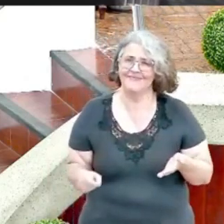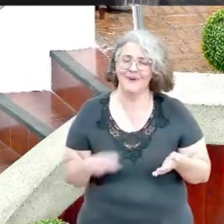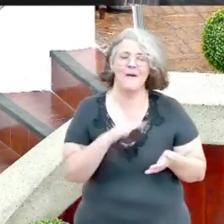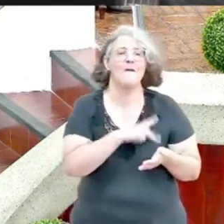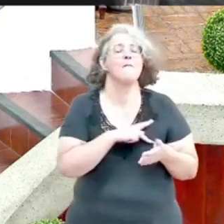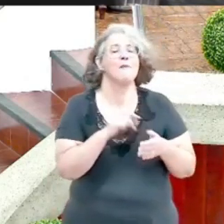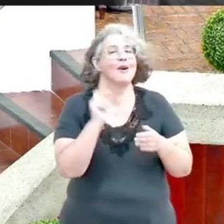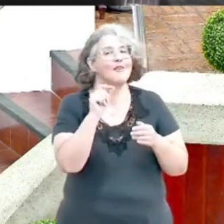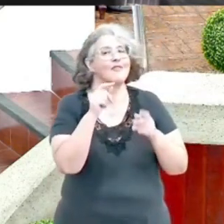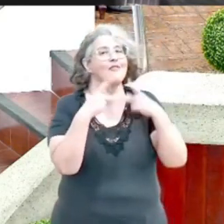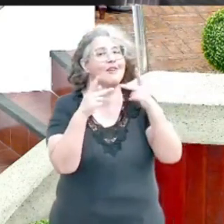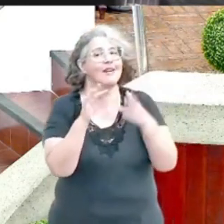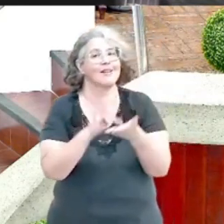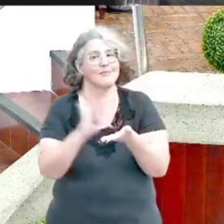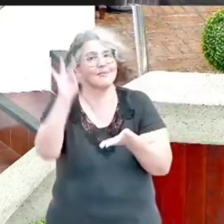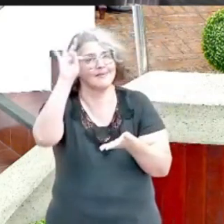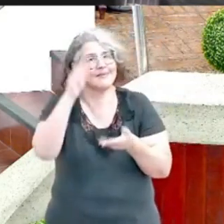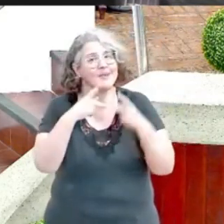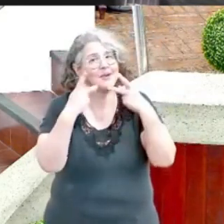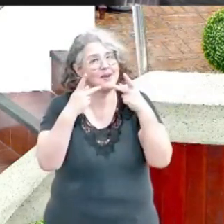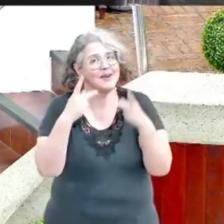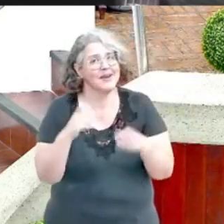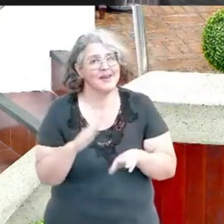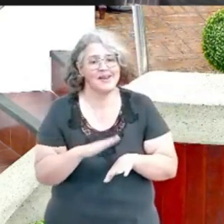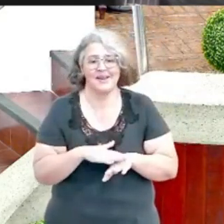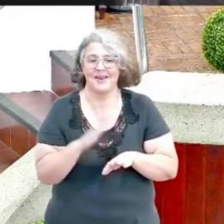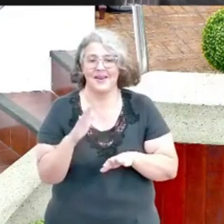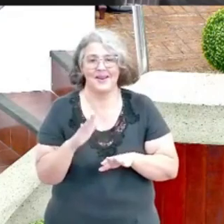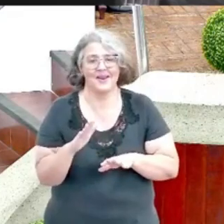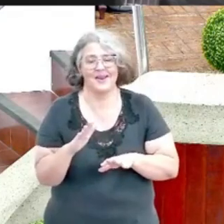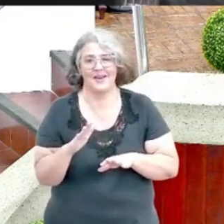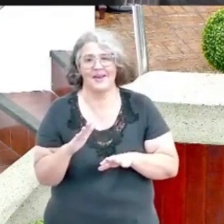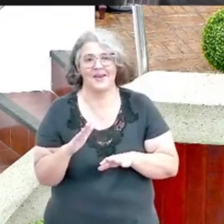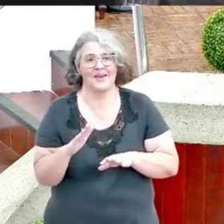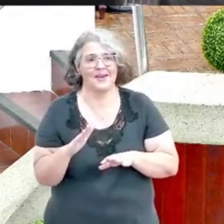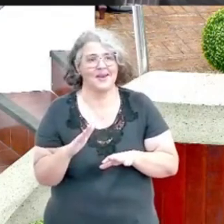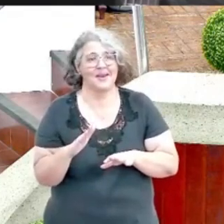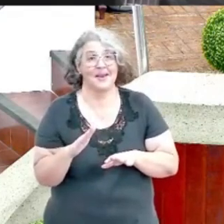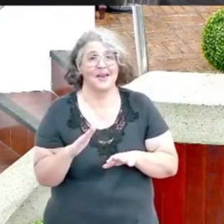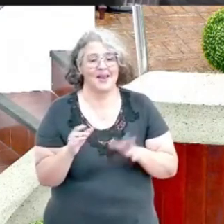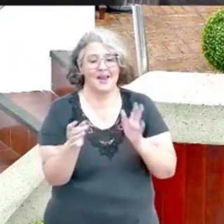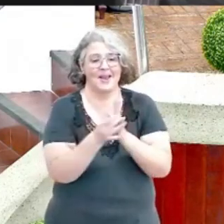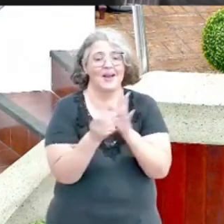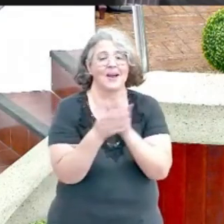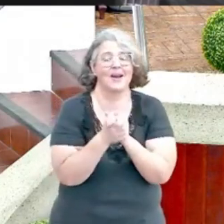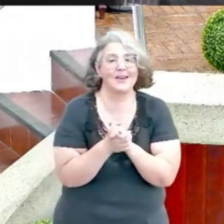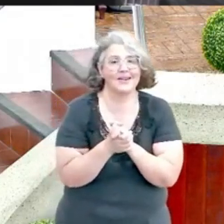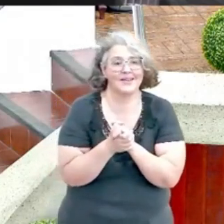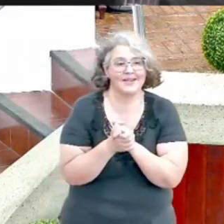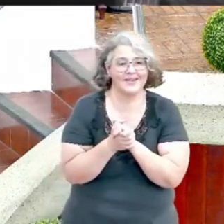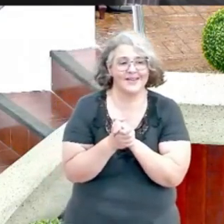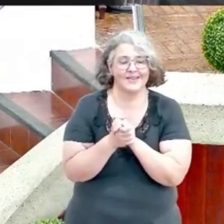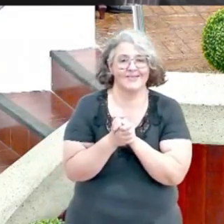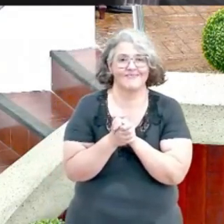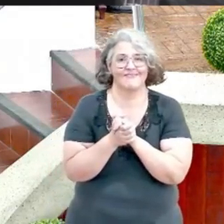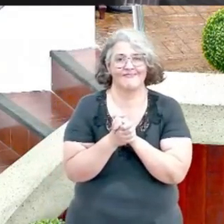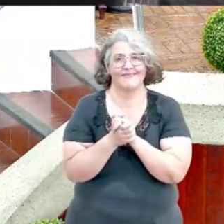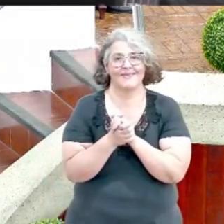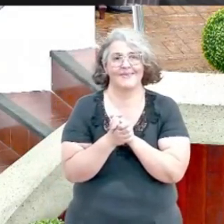igreja em Tessalônica é mais lindo de tudo que eu já falei para minha esposa. Paulo